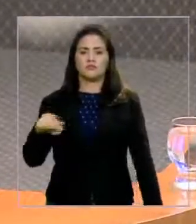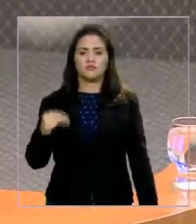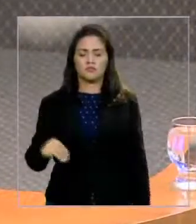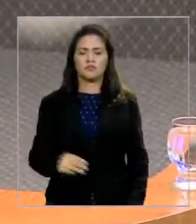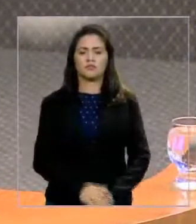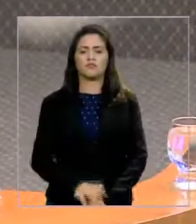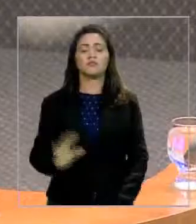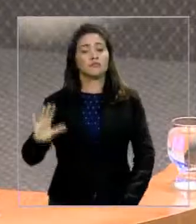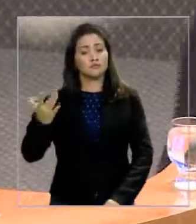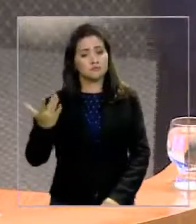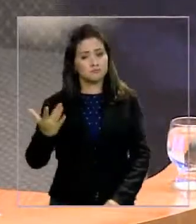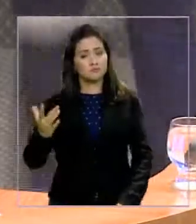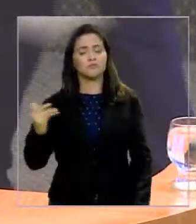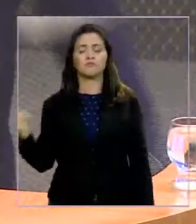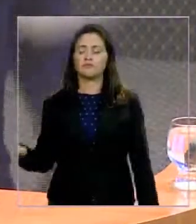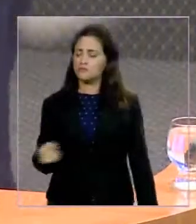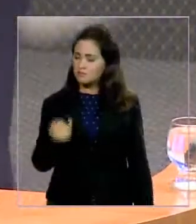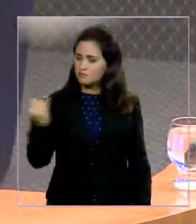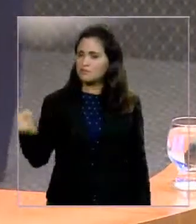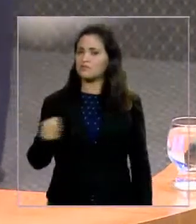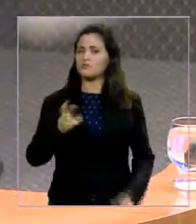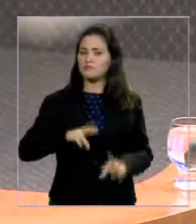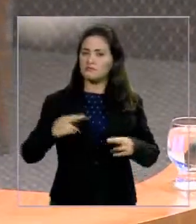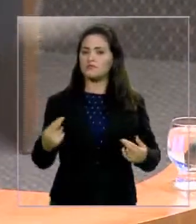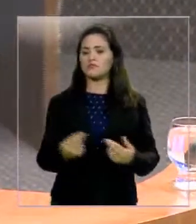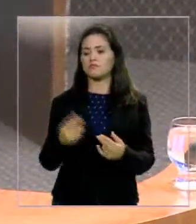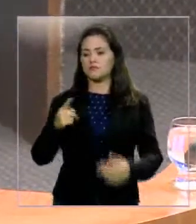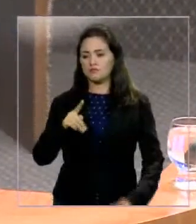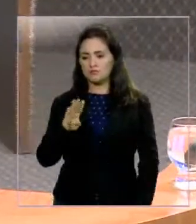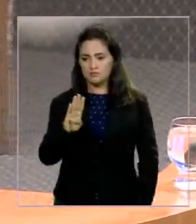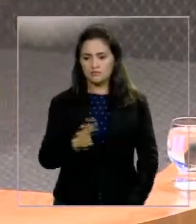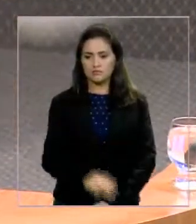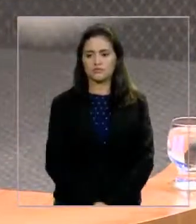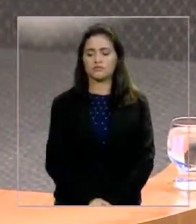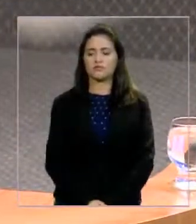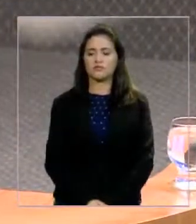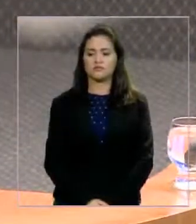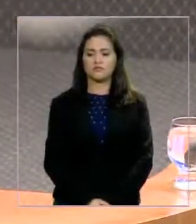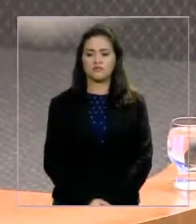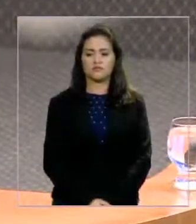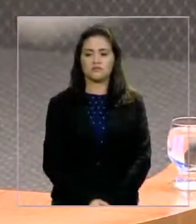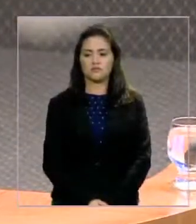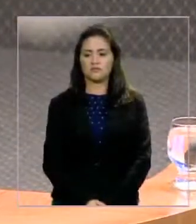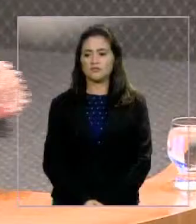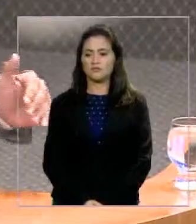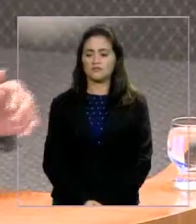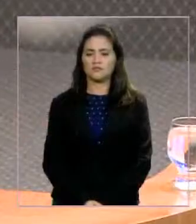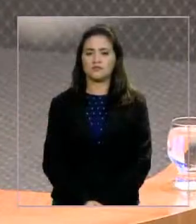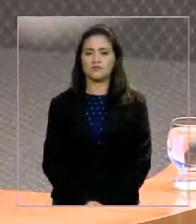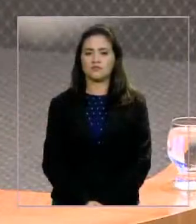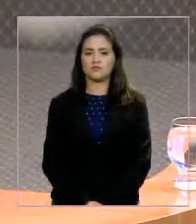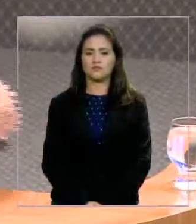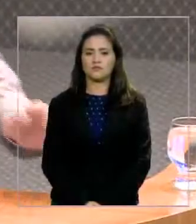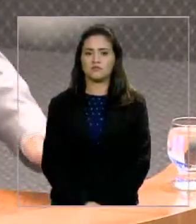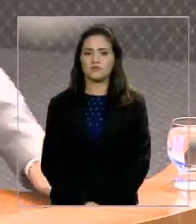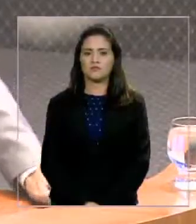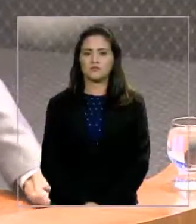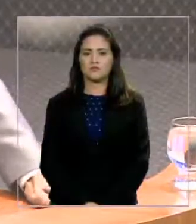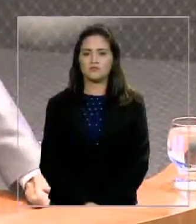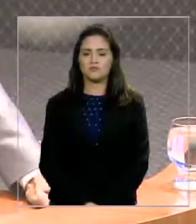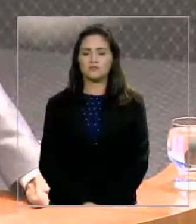belíssima audiência pública, uma grande audiência pública, uma das audiências públicas, talvez, com a maior riqueza de detalhes, com a maior riqueza